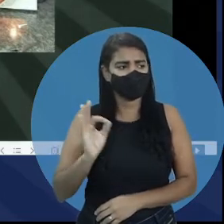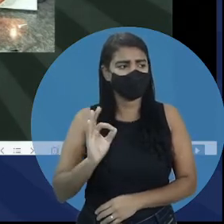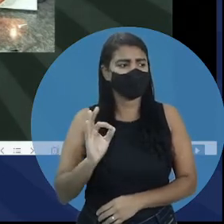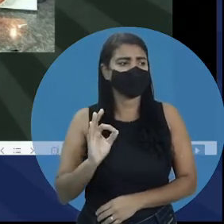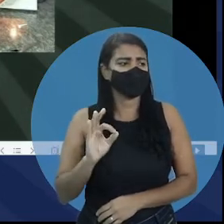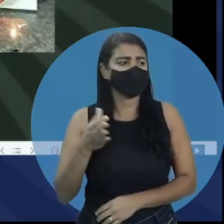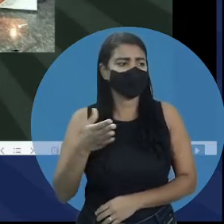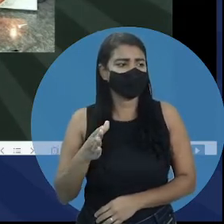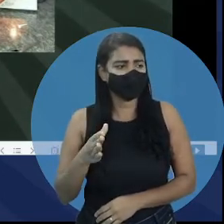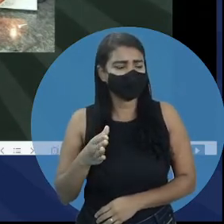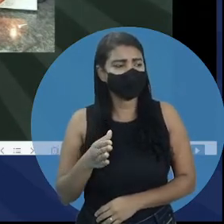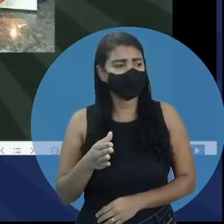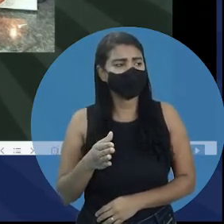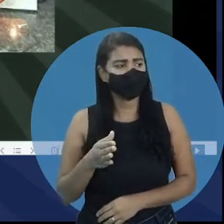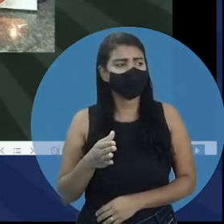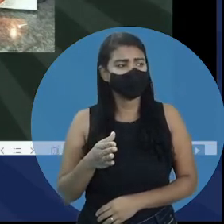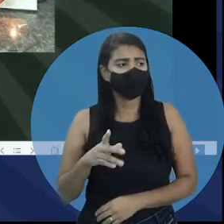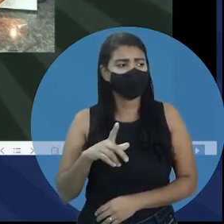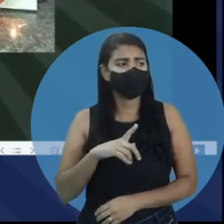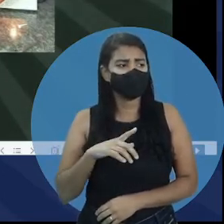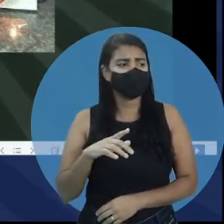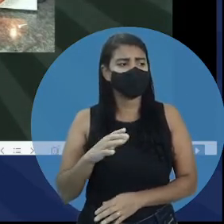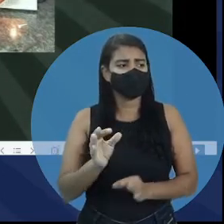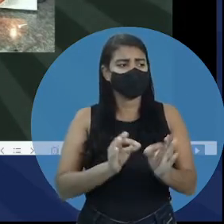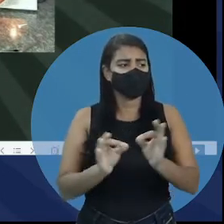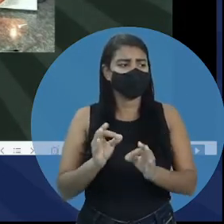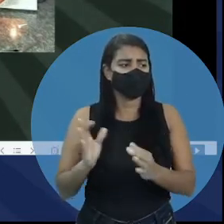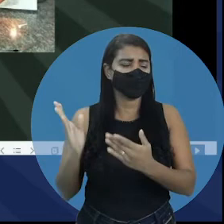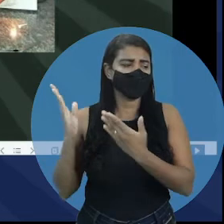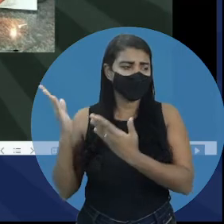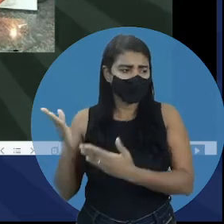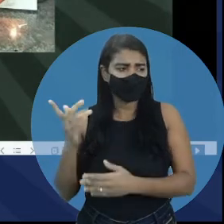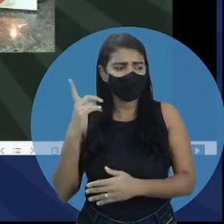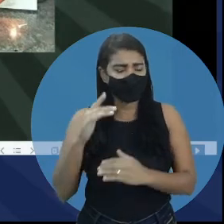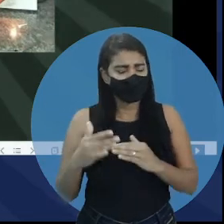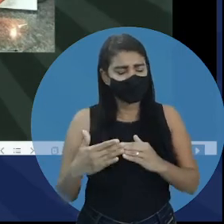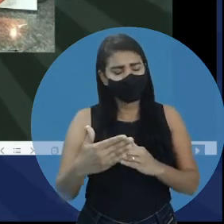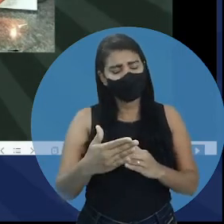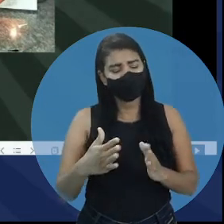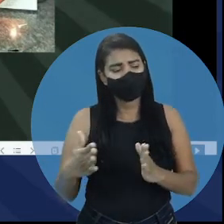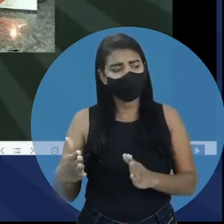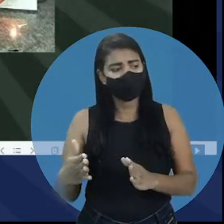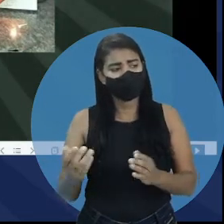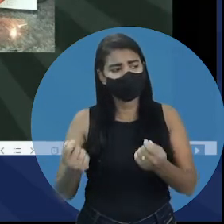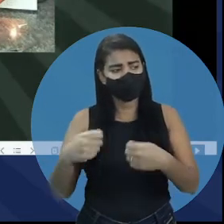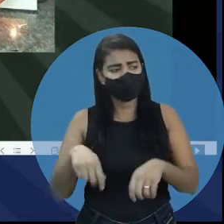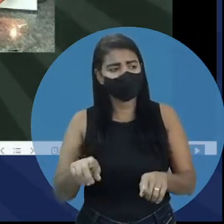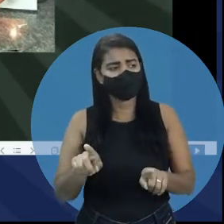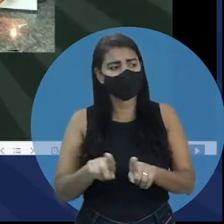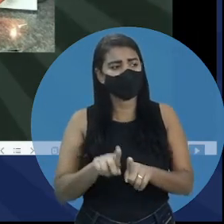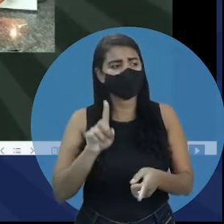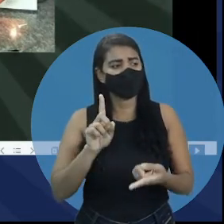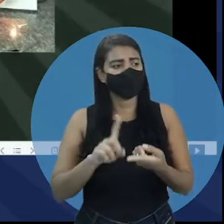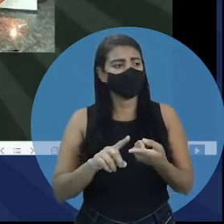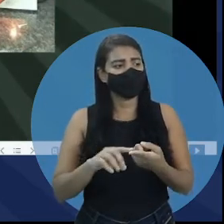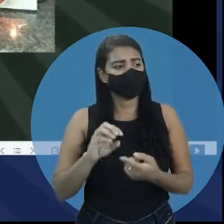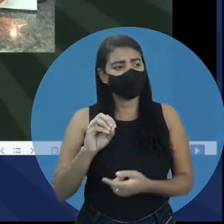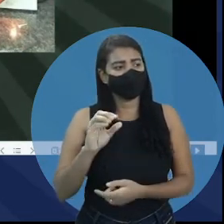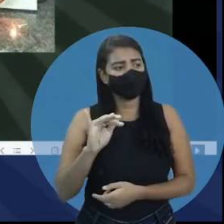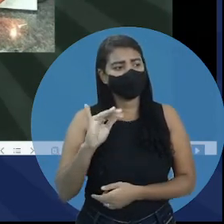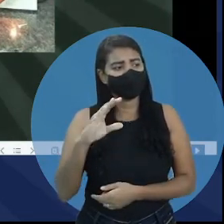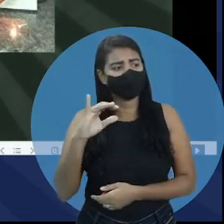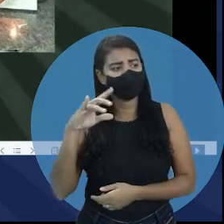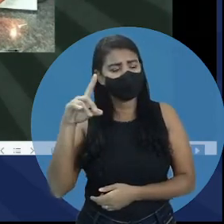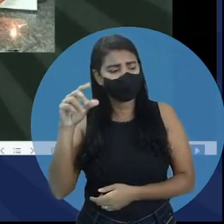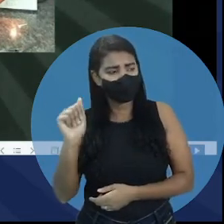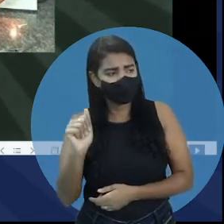A concentração zero equivalia a controle, e a gente considerou potencial ovicida se os